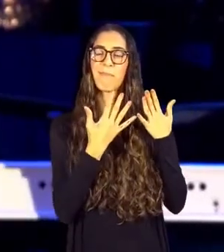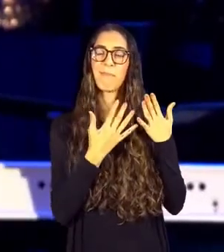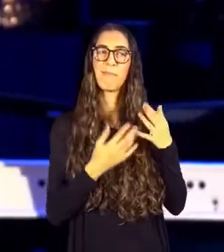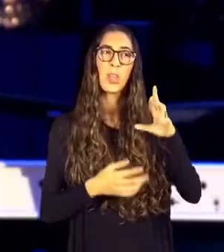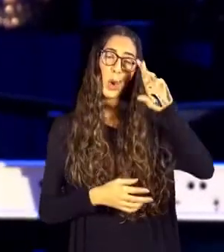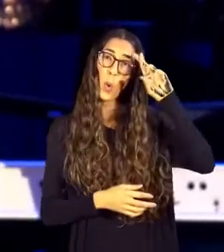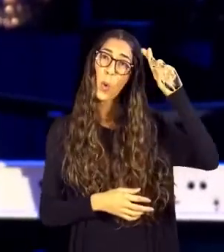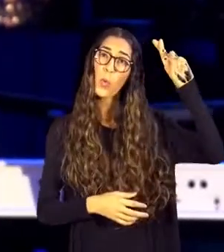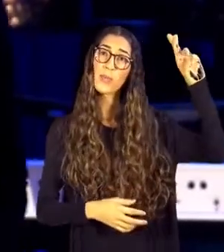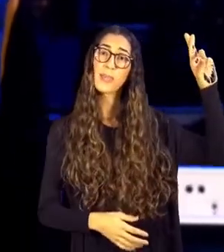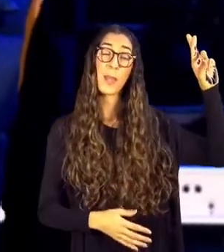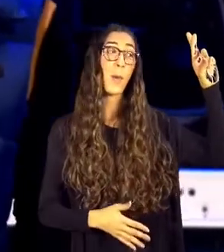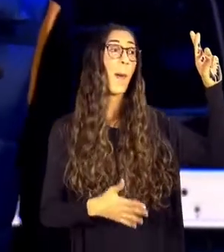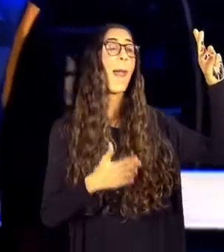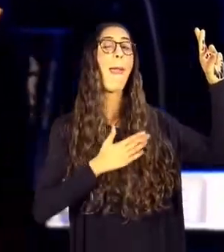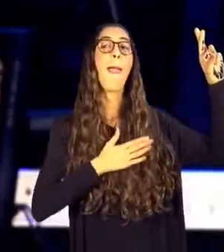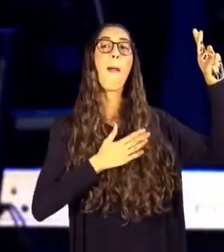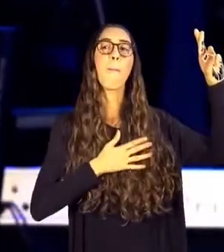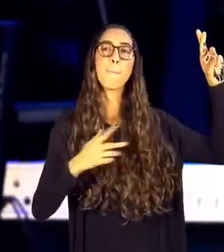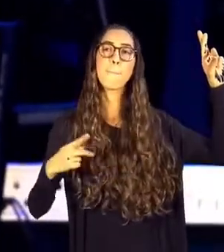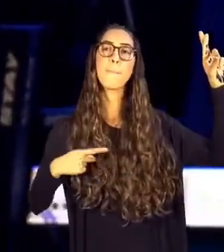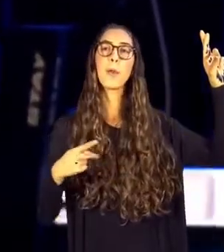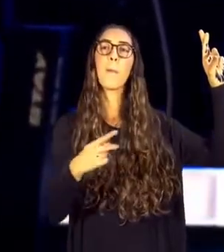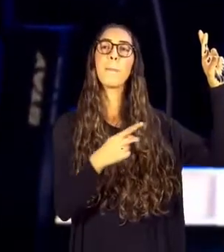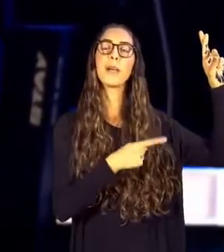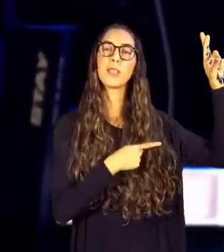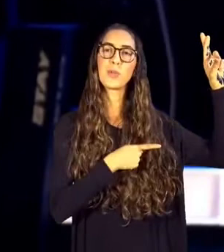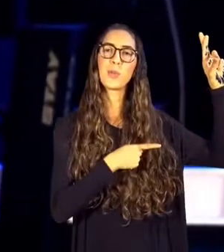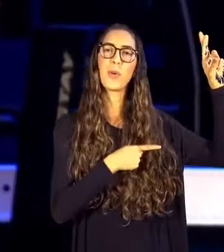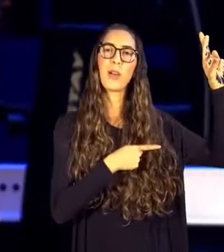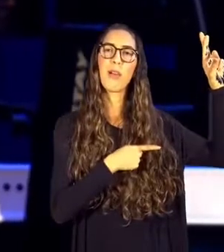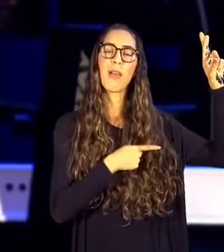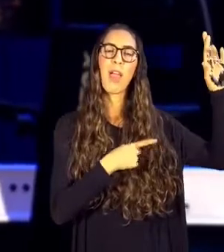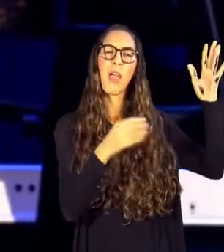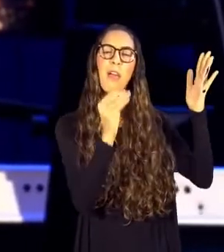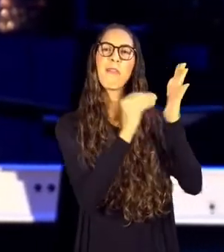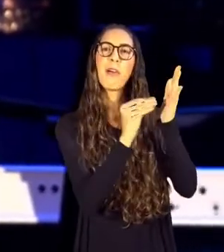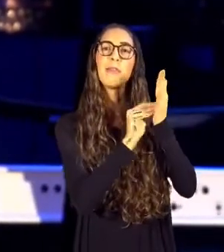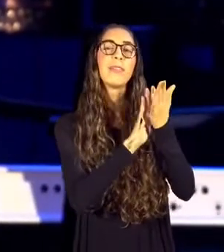e nada me faltará. Não me faltará provisão.